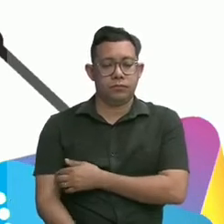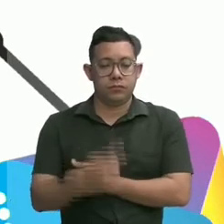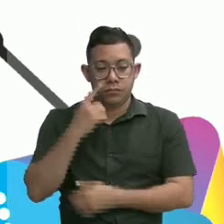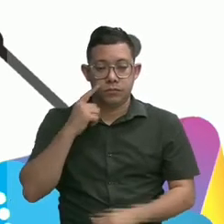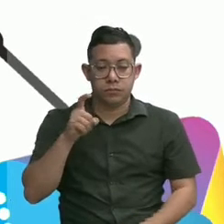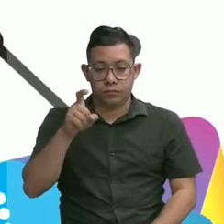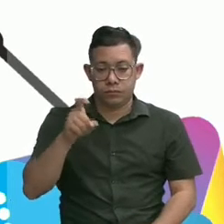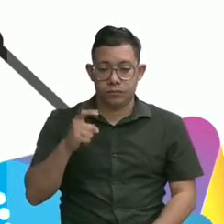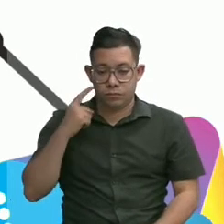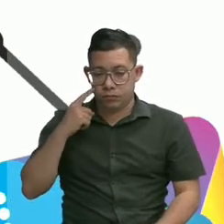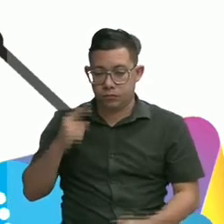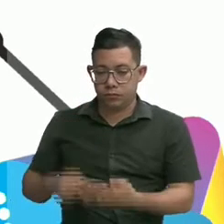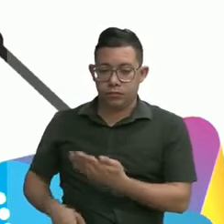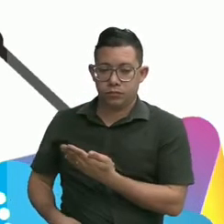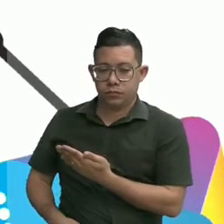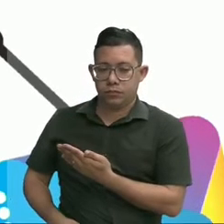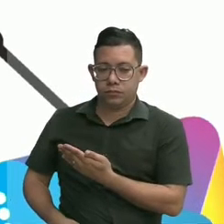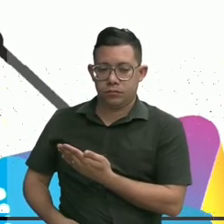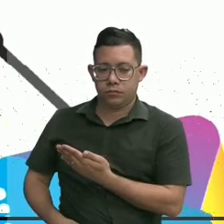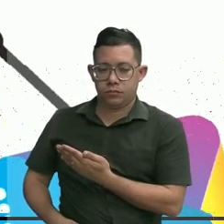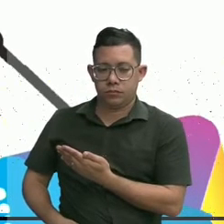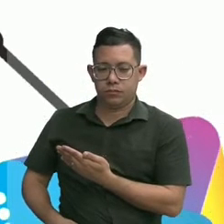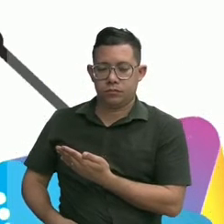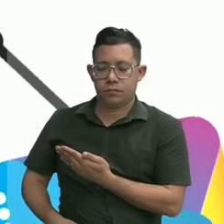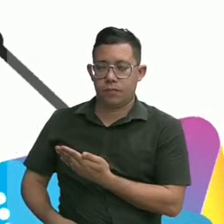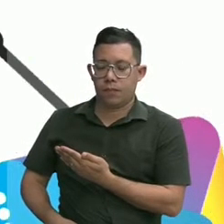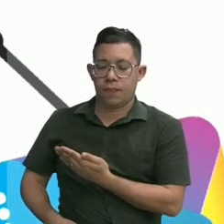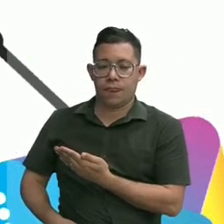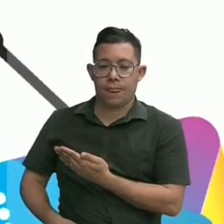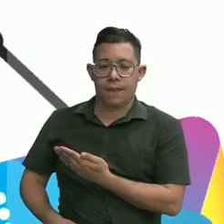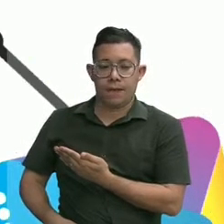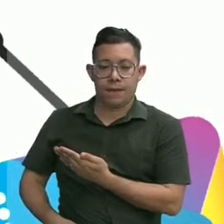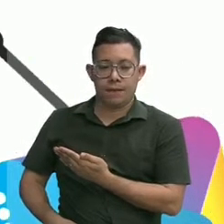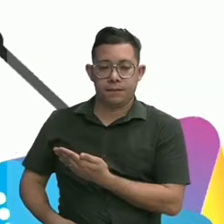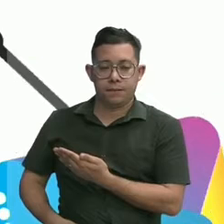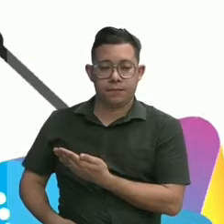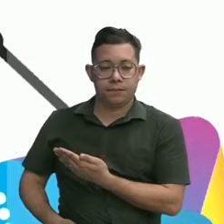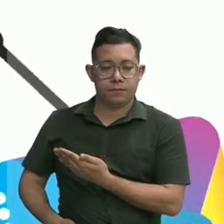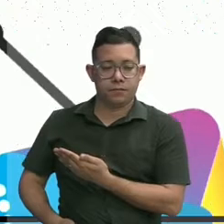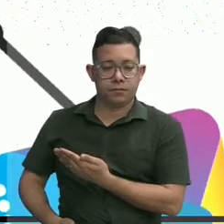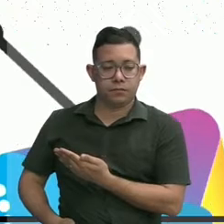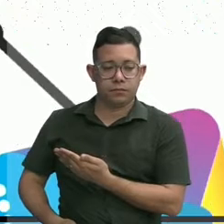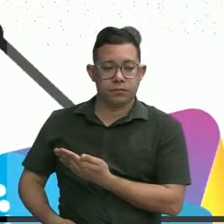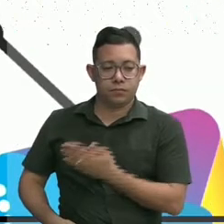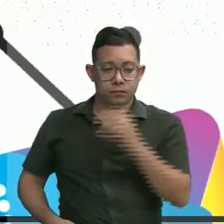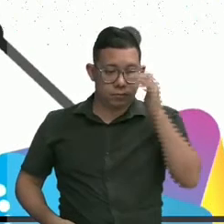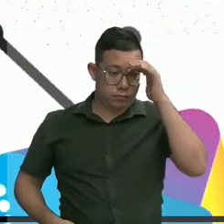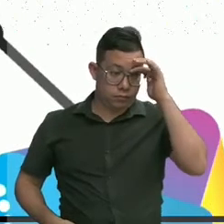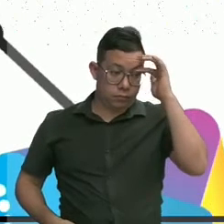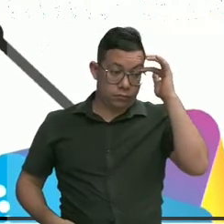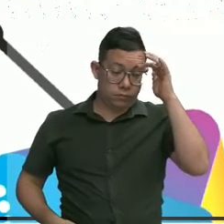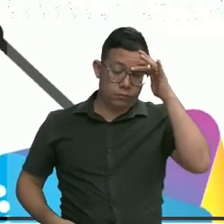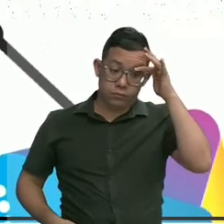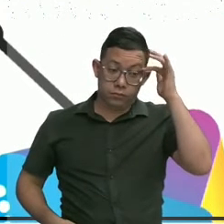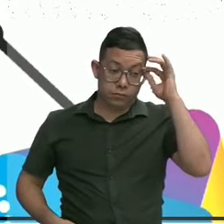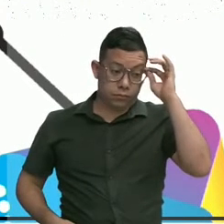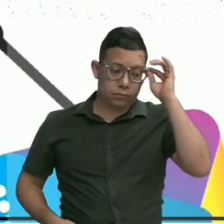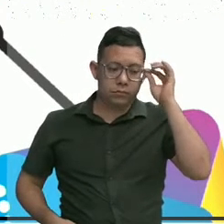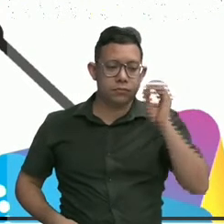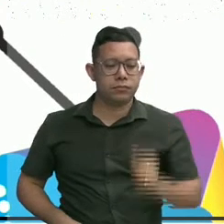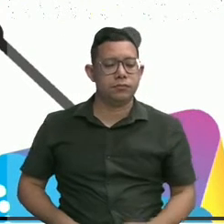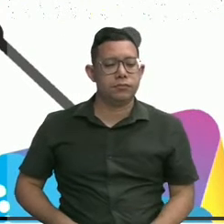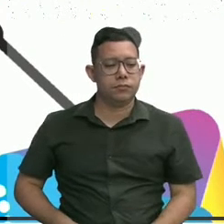escreveu o seguinte x vezes x + 10 é o que tá aqui ó tá vendo é igual a